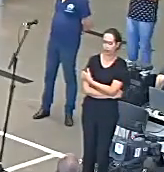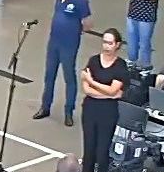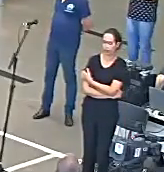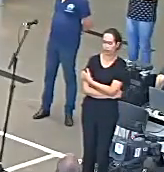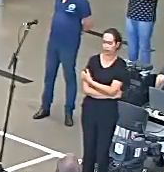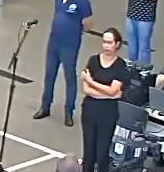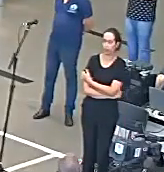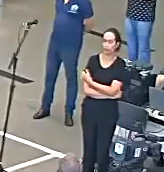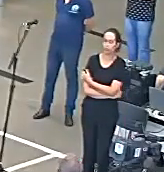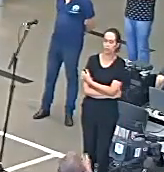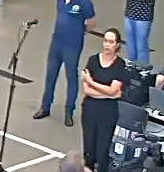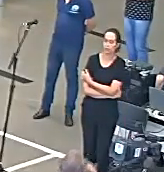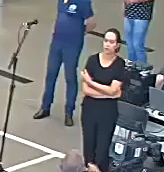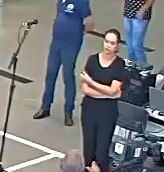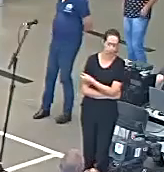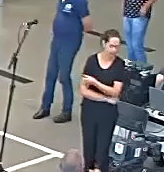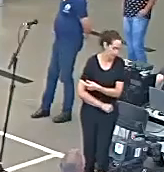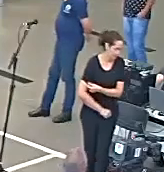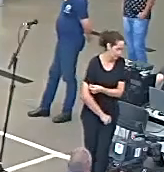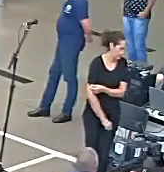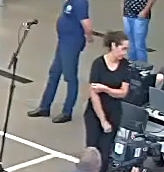esperamos você lá em Varginha